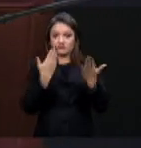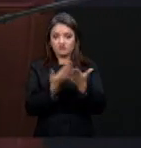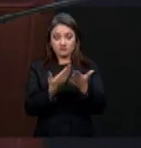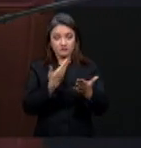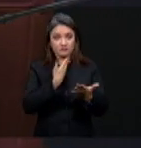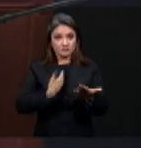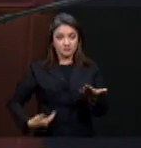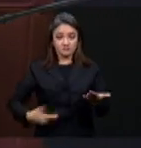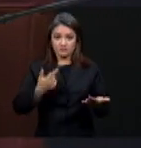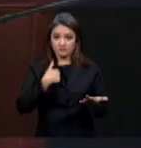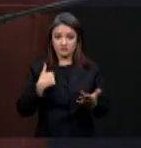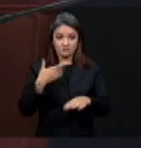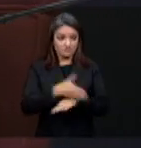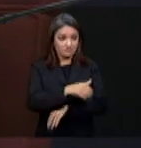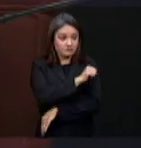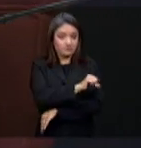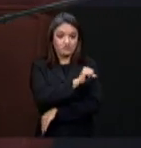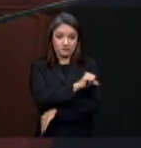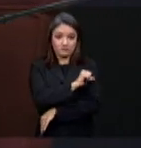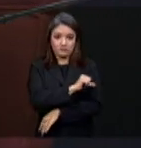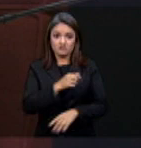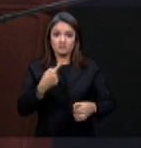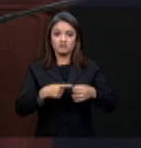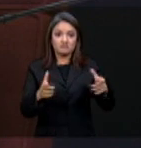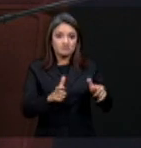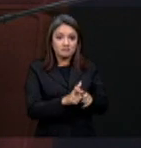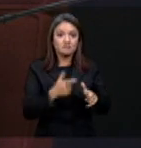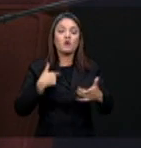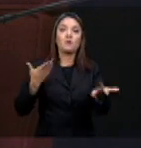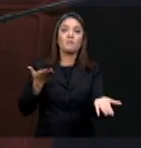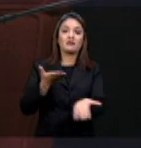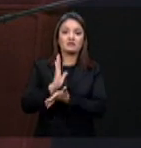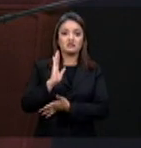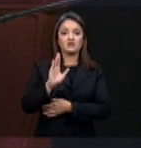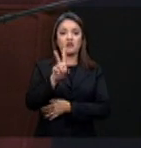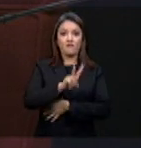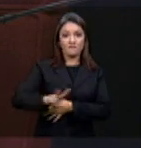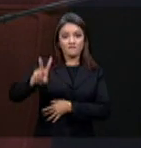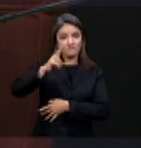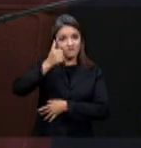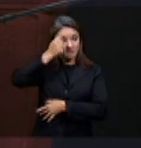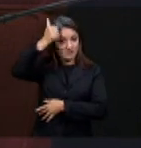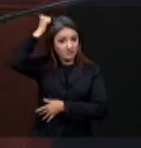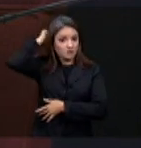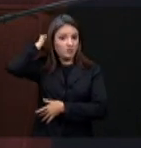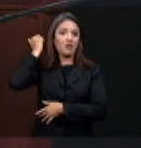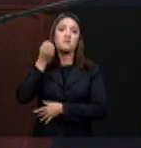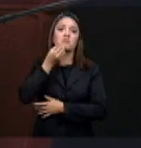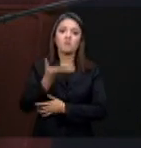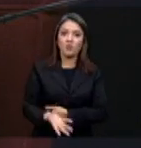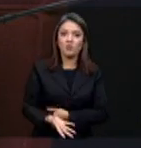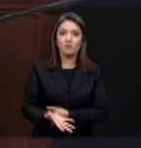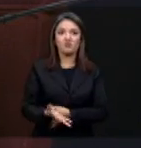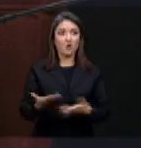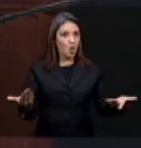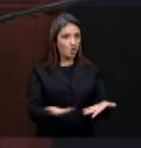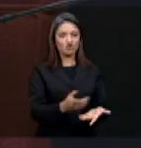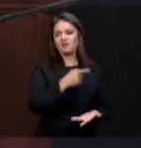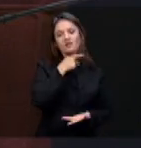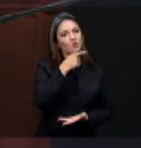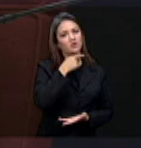escola excepcional eu Passei no vestibular super bem qualificada em todas as minhas opções hoje quem fizer isso não vai passar